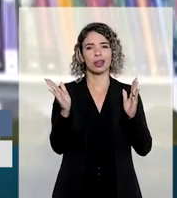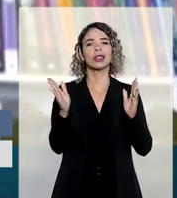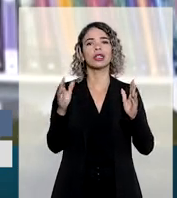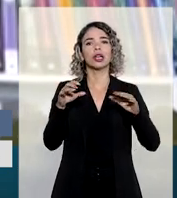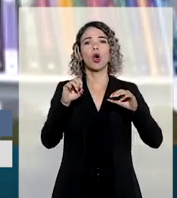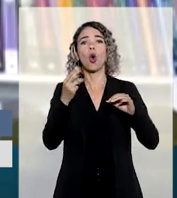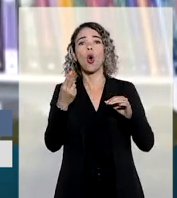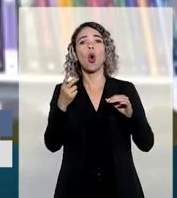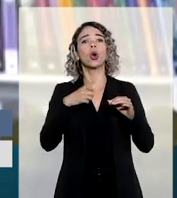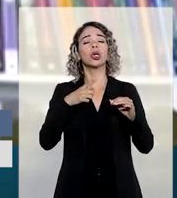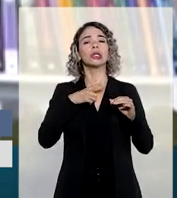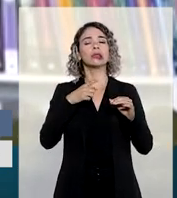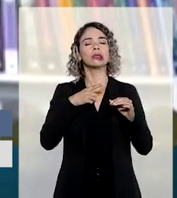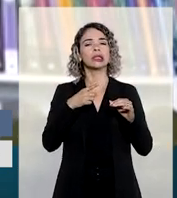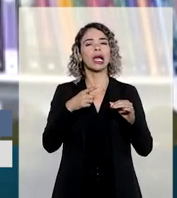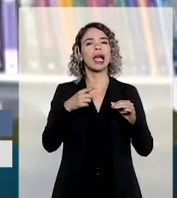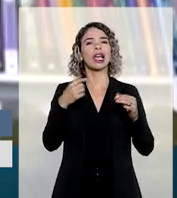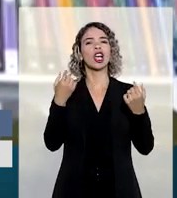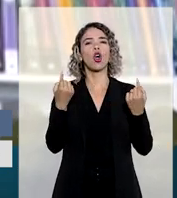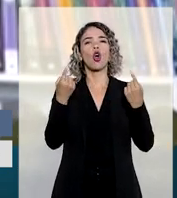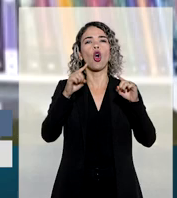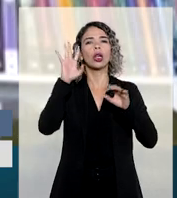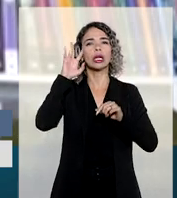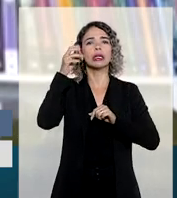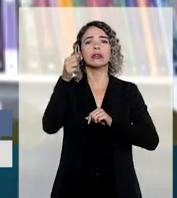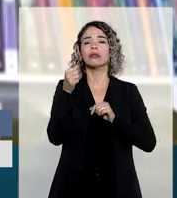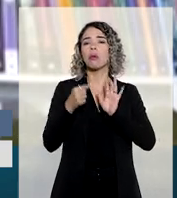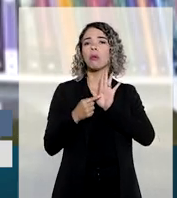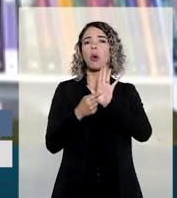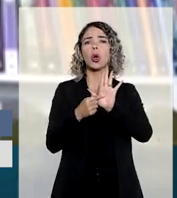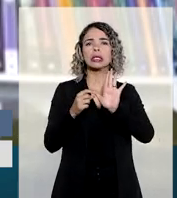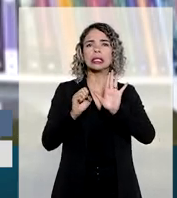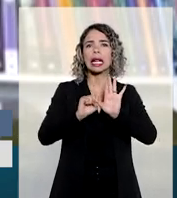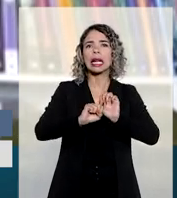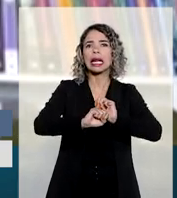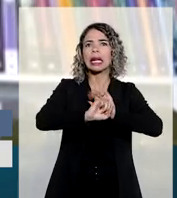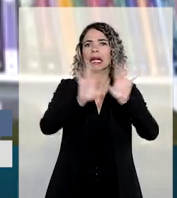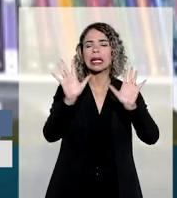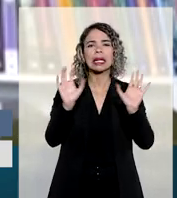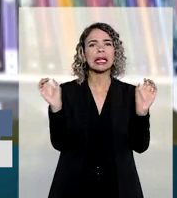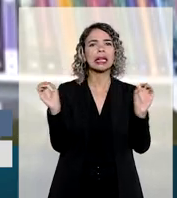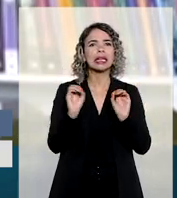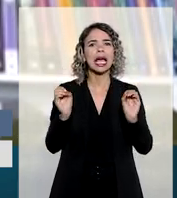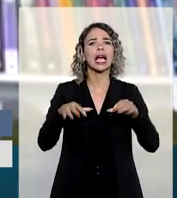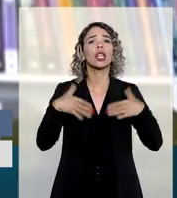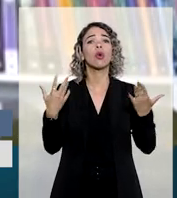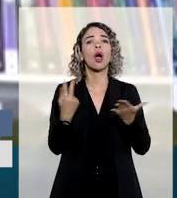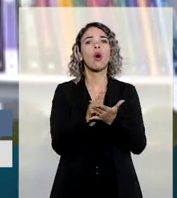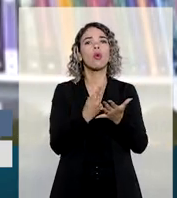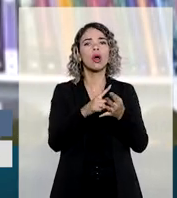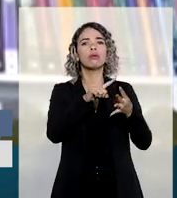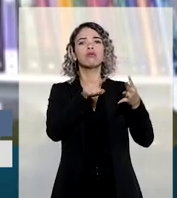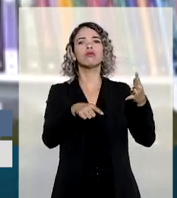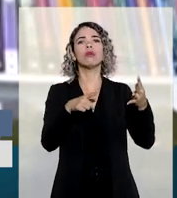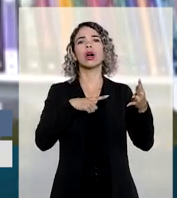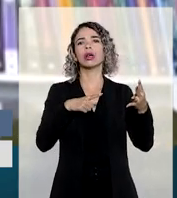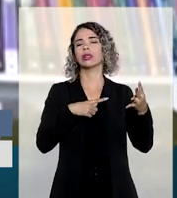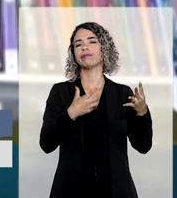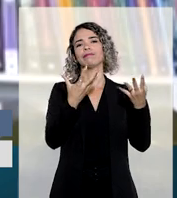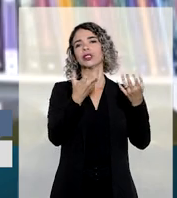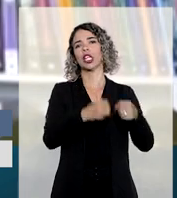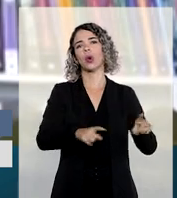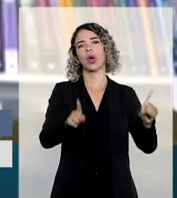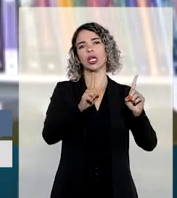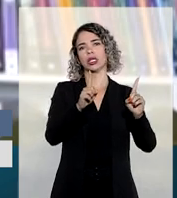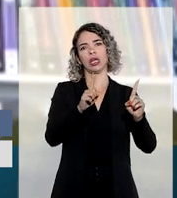intempestivo ou por almejar atribuir efeitos infringentes sem a indicação na peça de vício próprio de embargabilidade, não possui aptidão